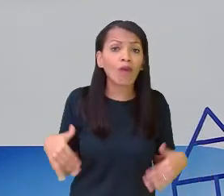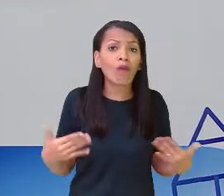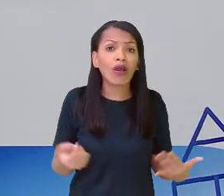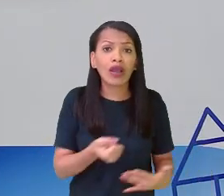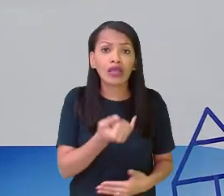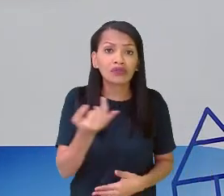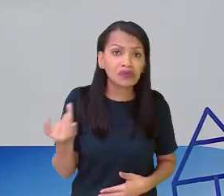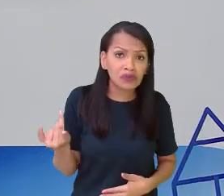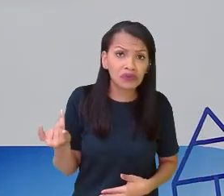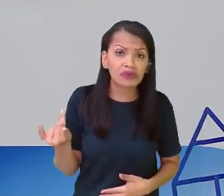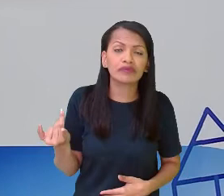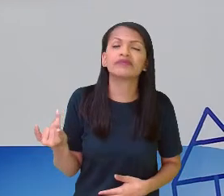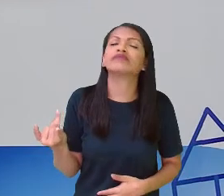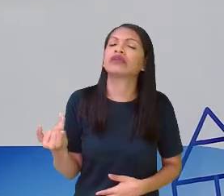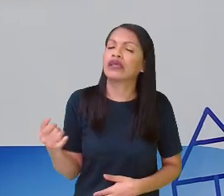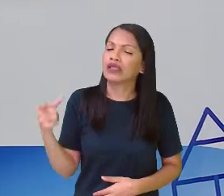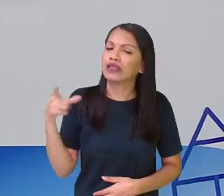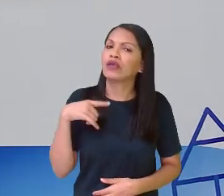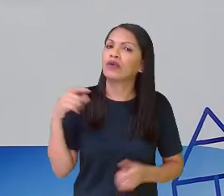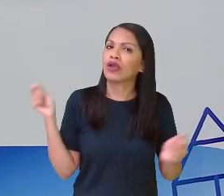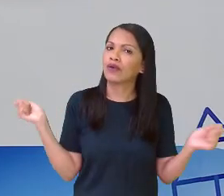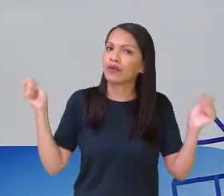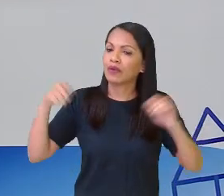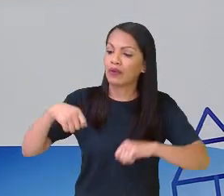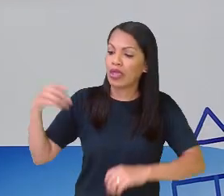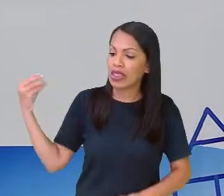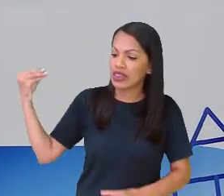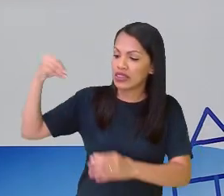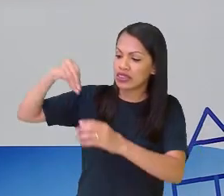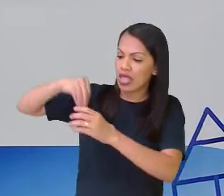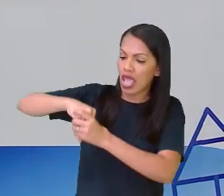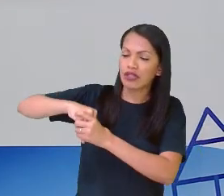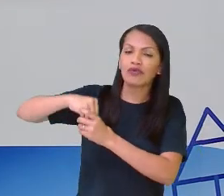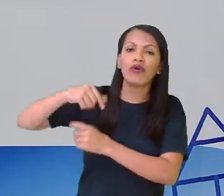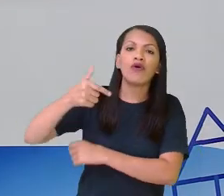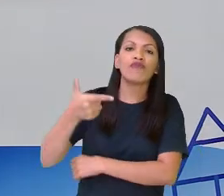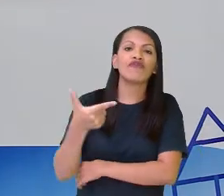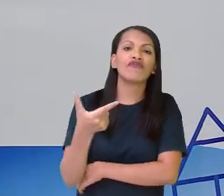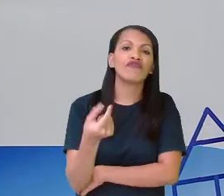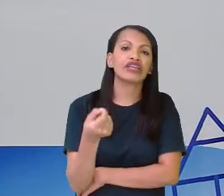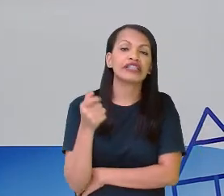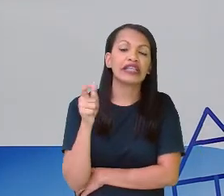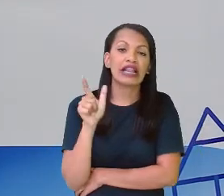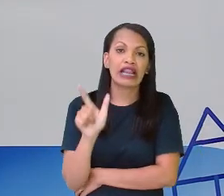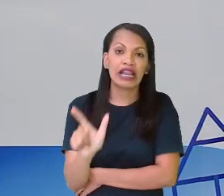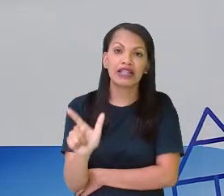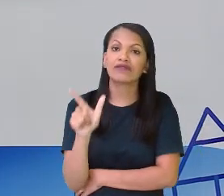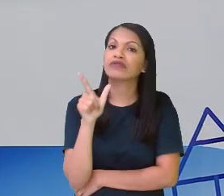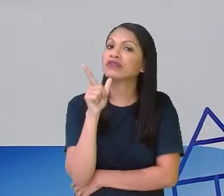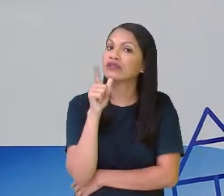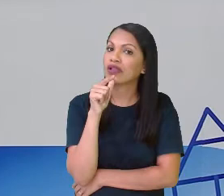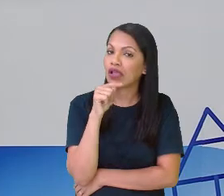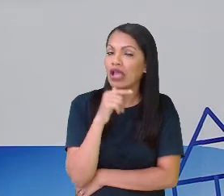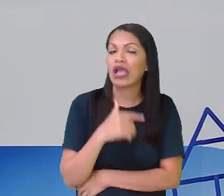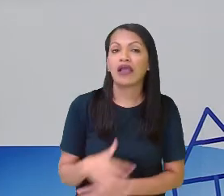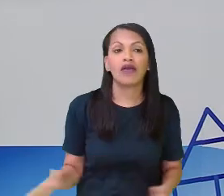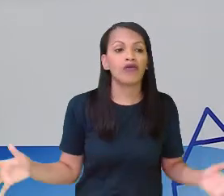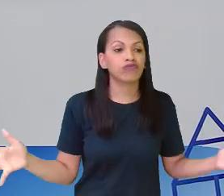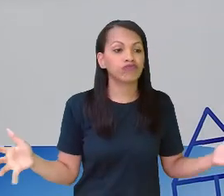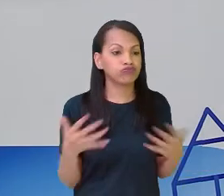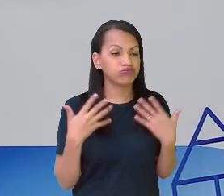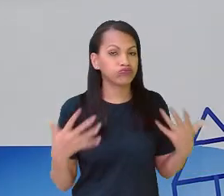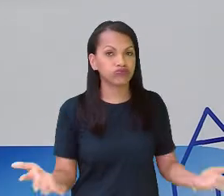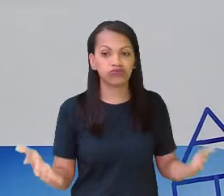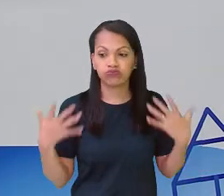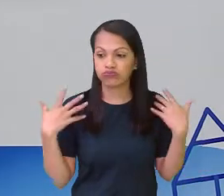eles têm a capacidade para 20 litros de água. É. Em dias de calor, o pessoal troca várias